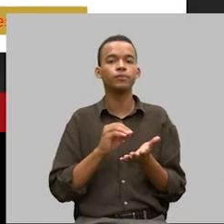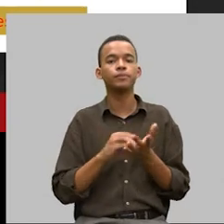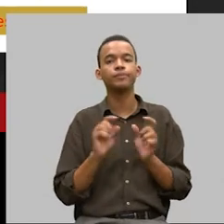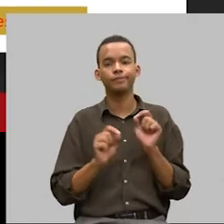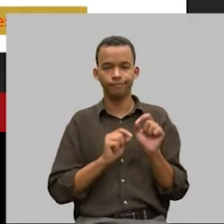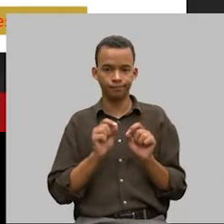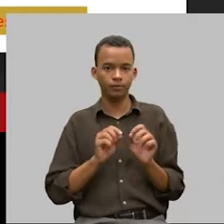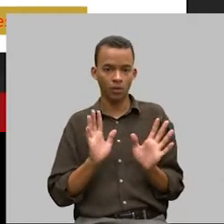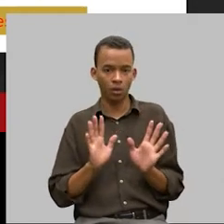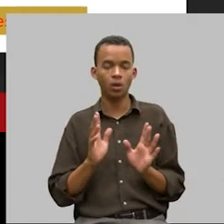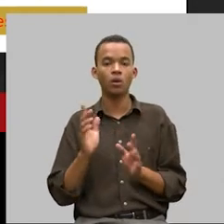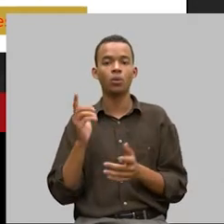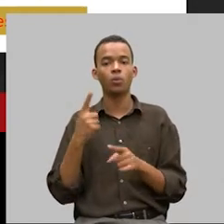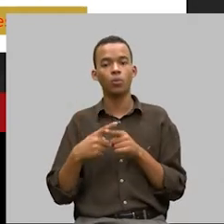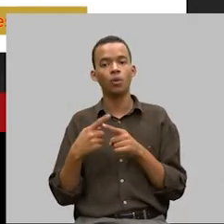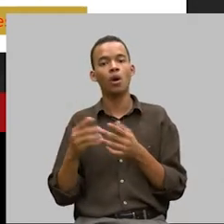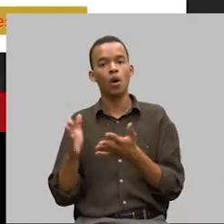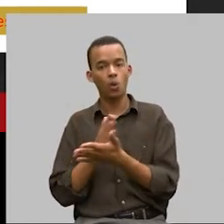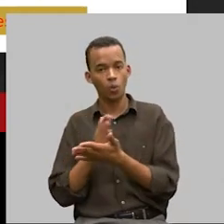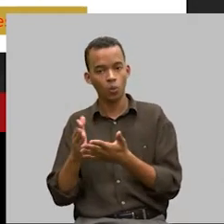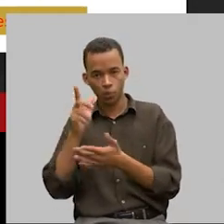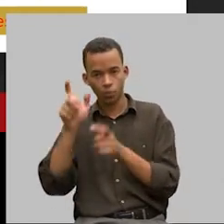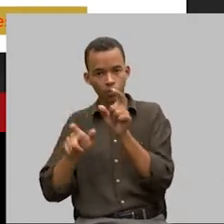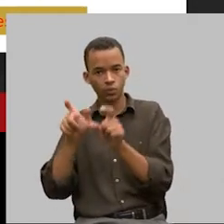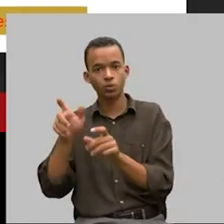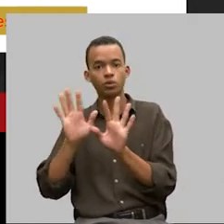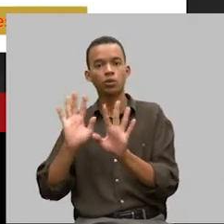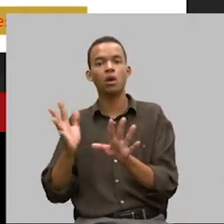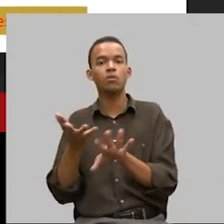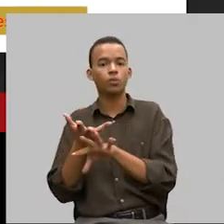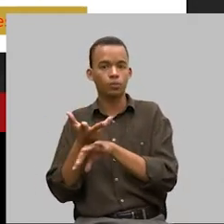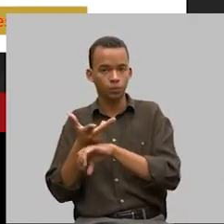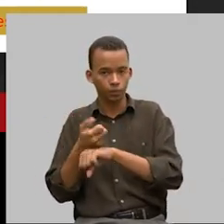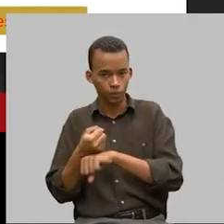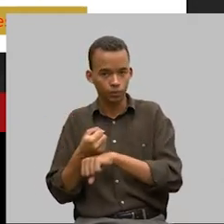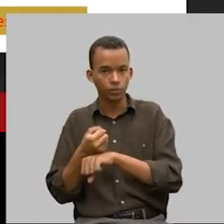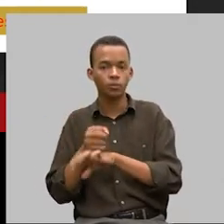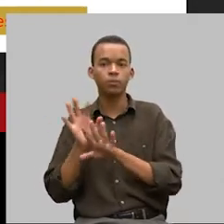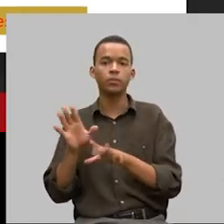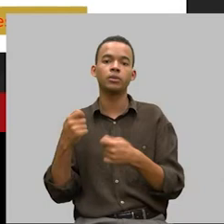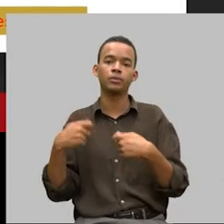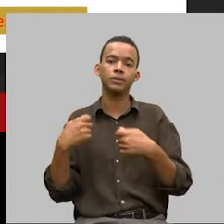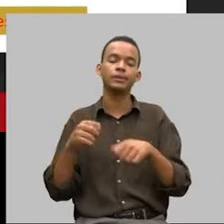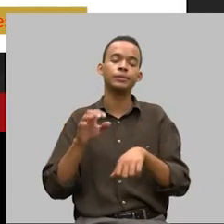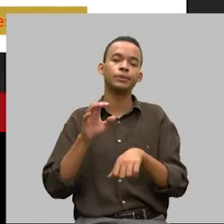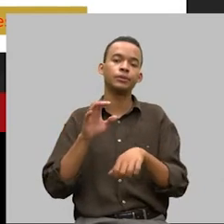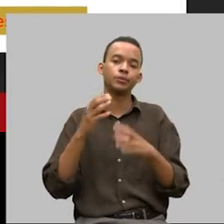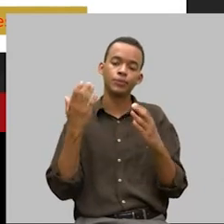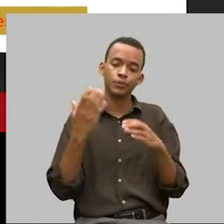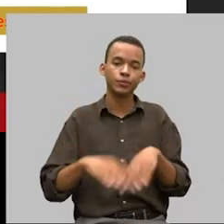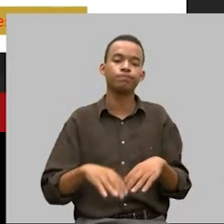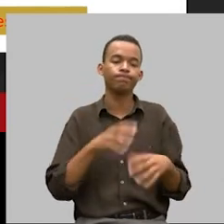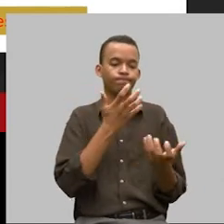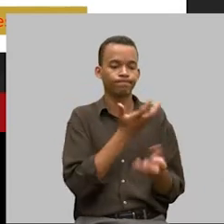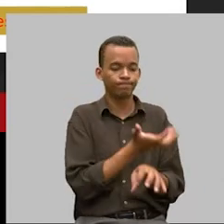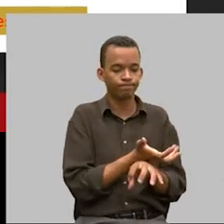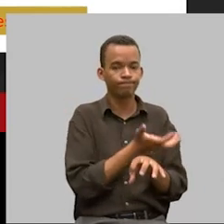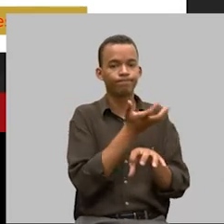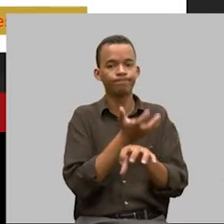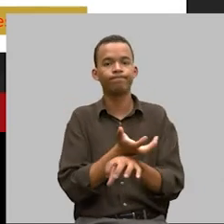têm a formação multidisciplinar mas ainda eles têm que fazer o concurso de forma disciplinar né então há